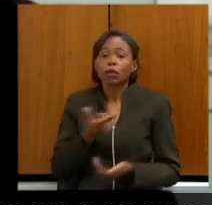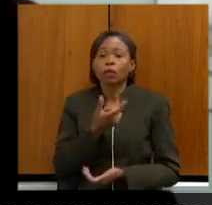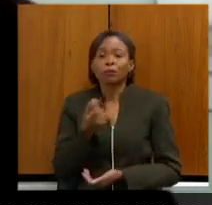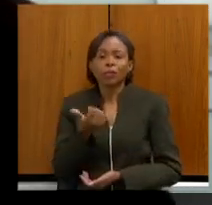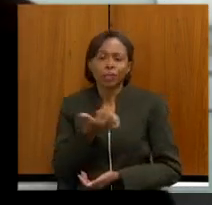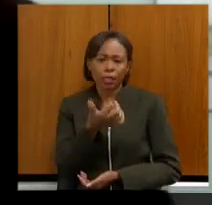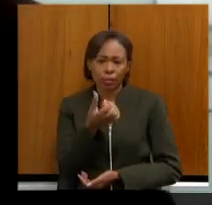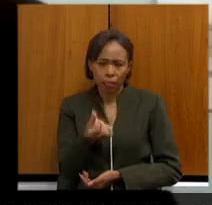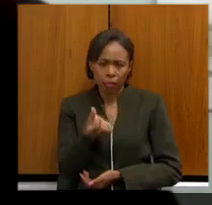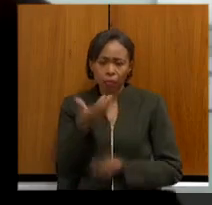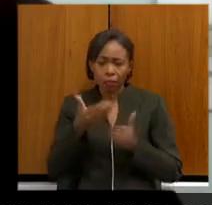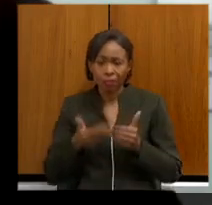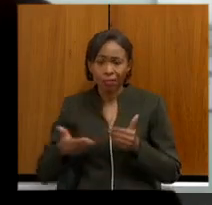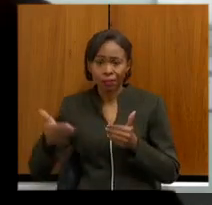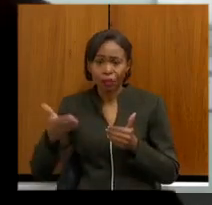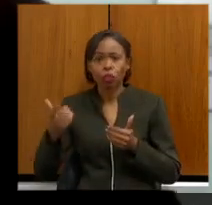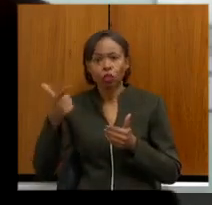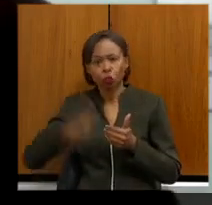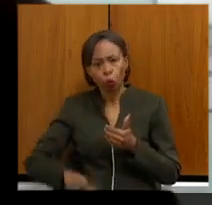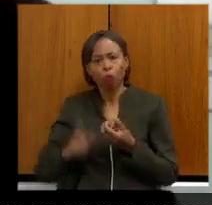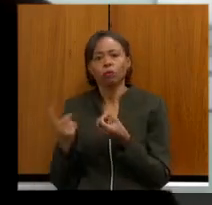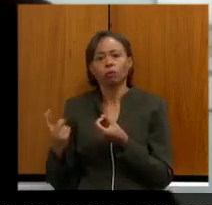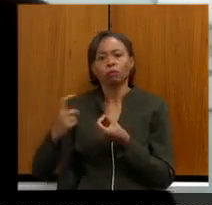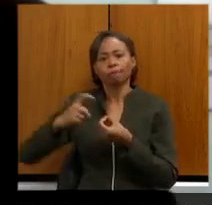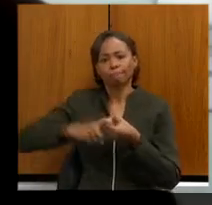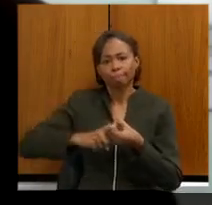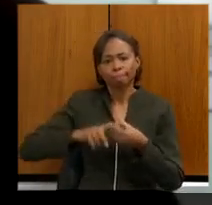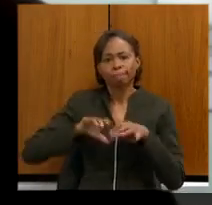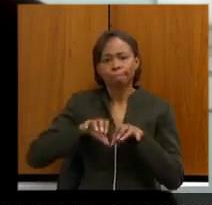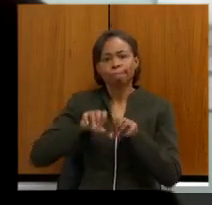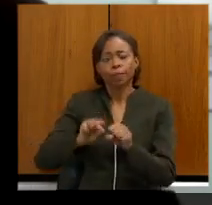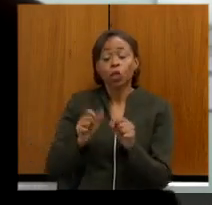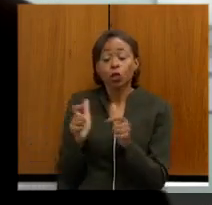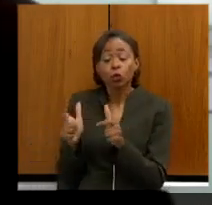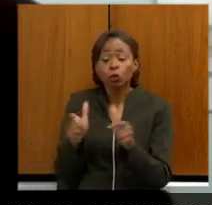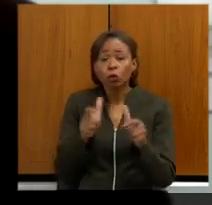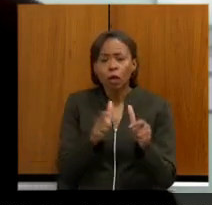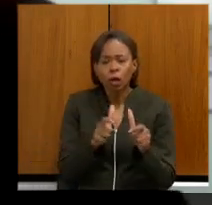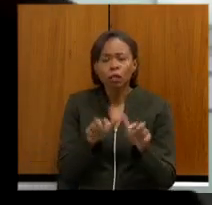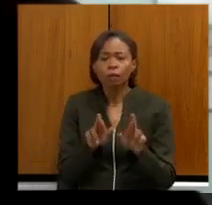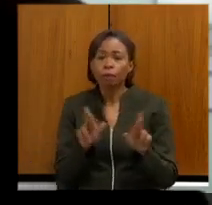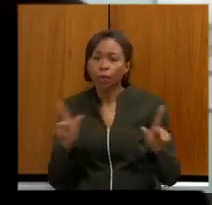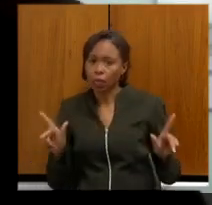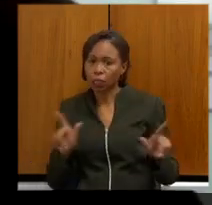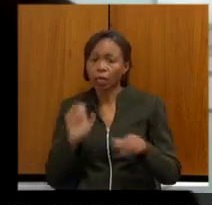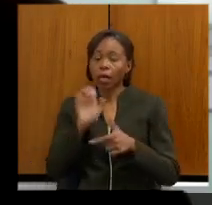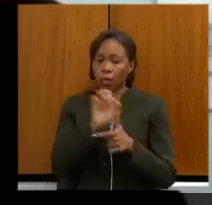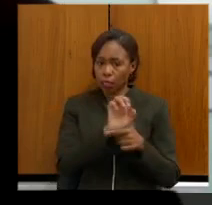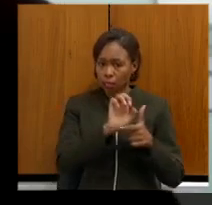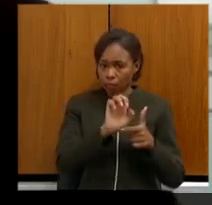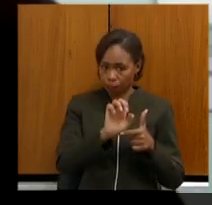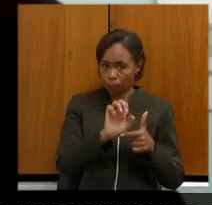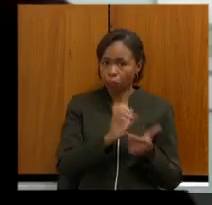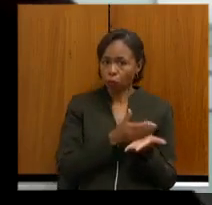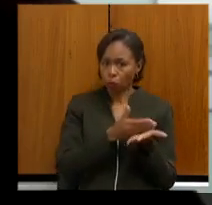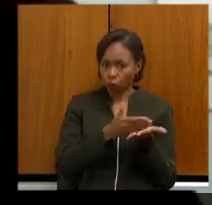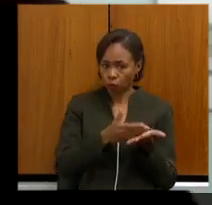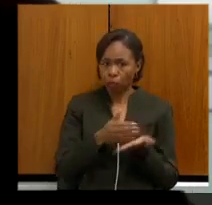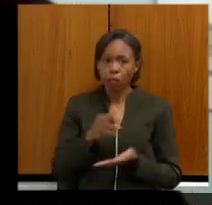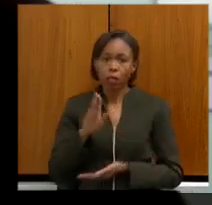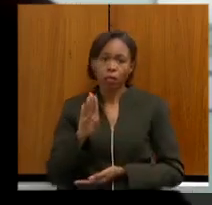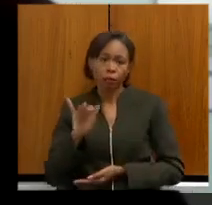as retomadas são iniciadas em localidades distintas inicialmente em Esmeraldas e